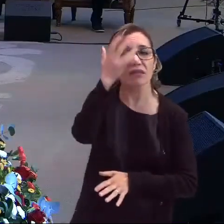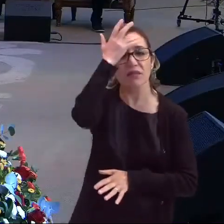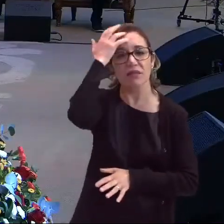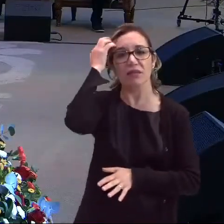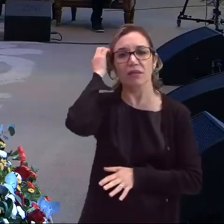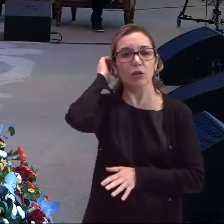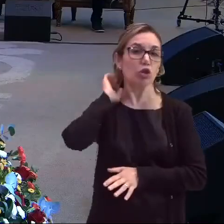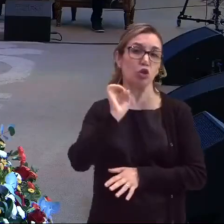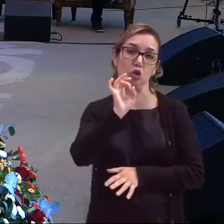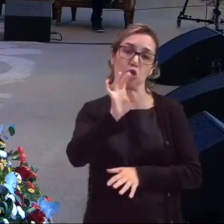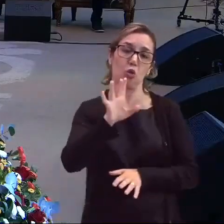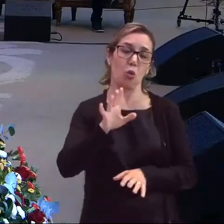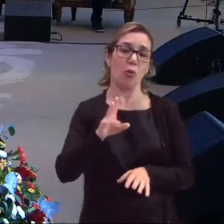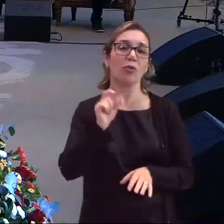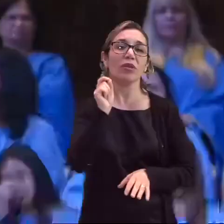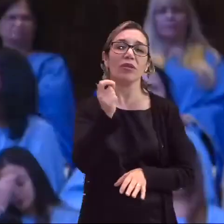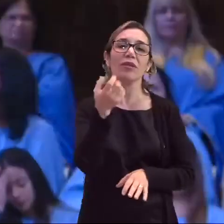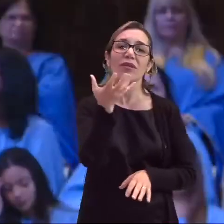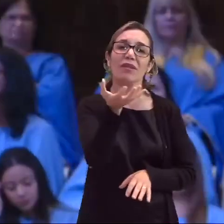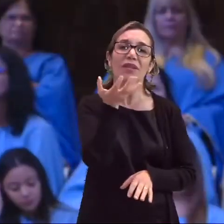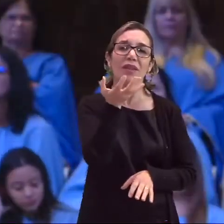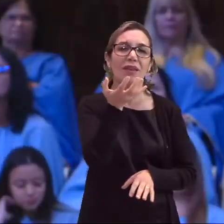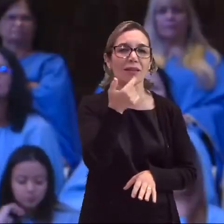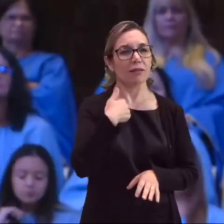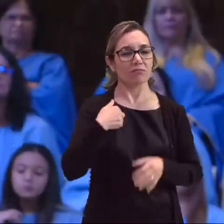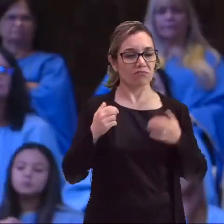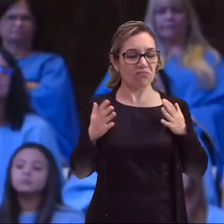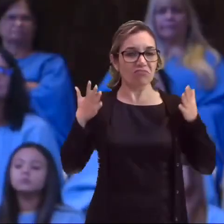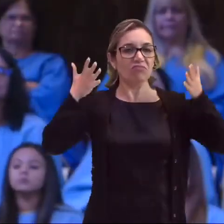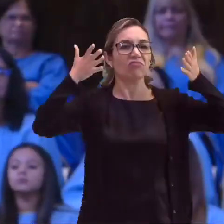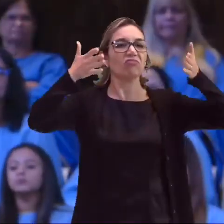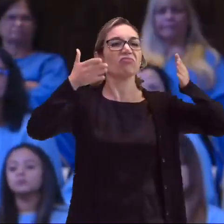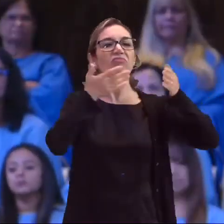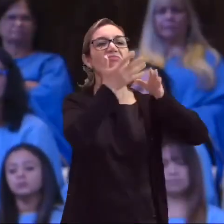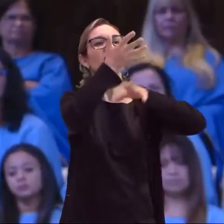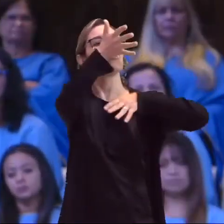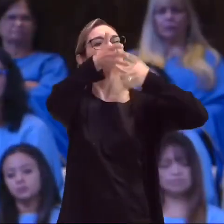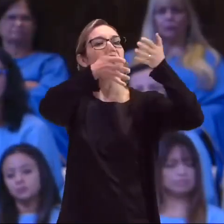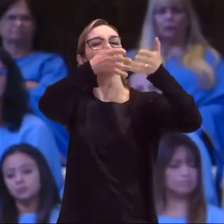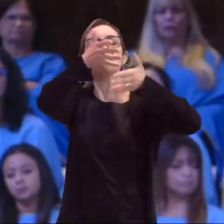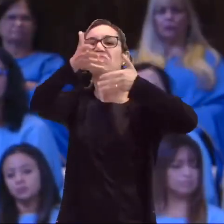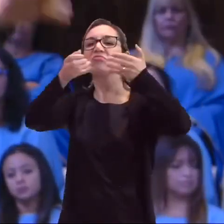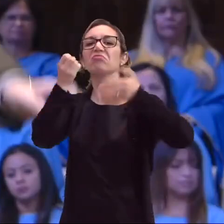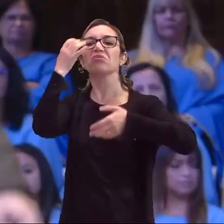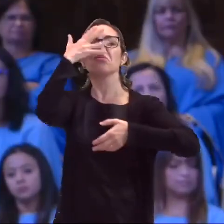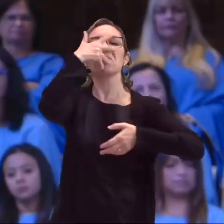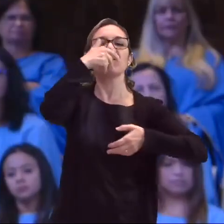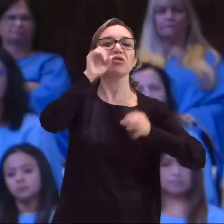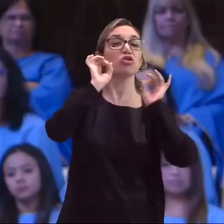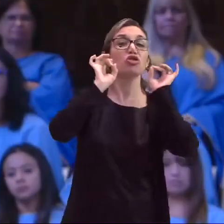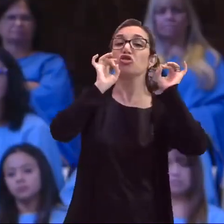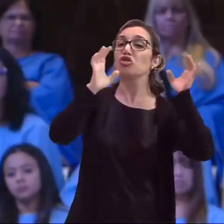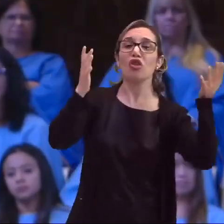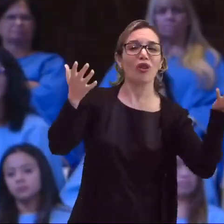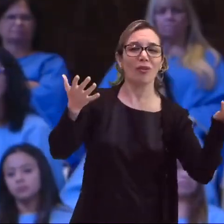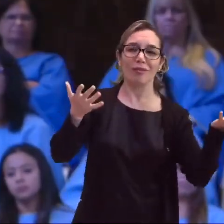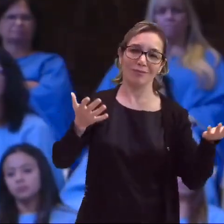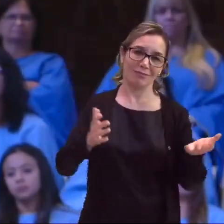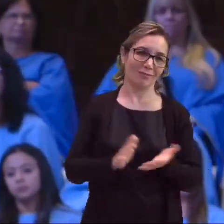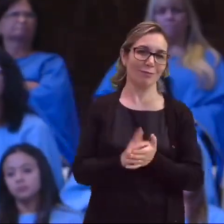Deus buscava notoriedade se reconhecido como uma pessoa espiritual